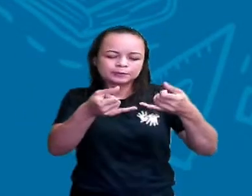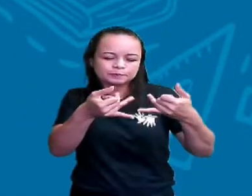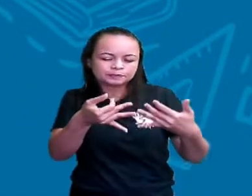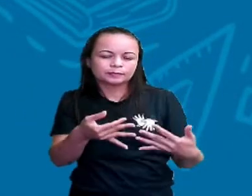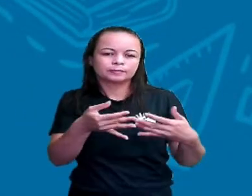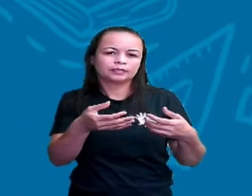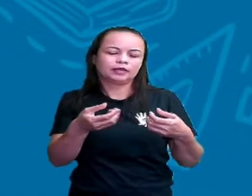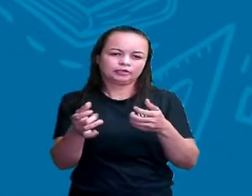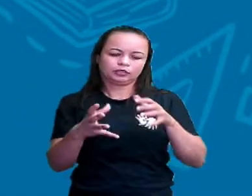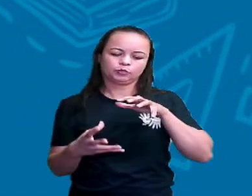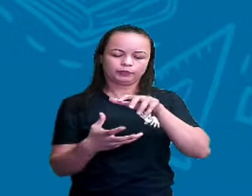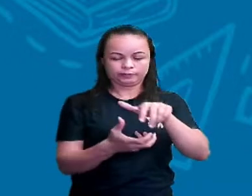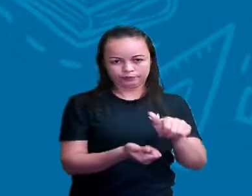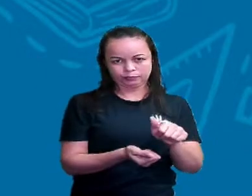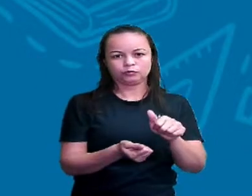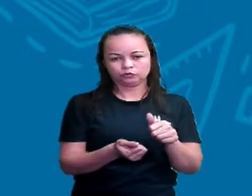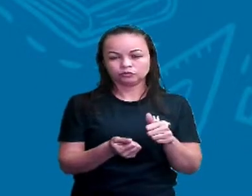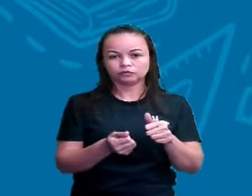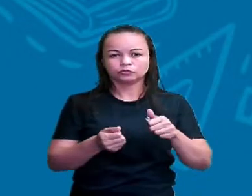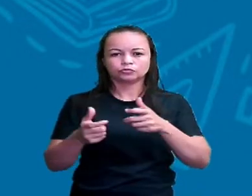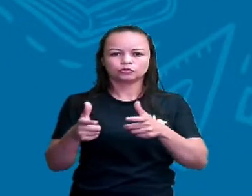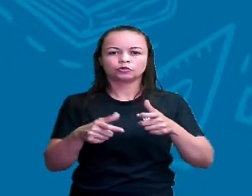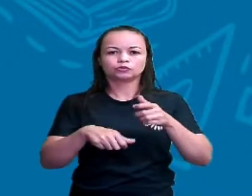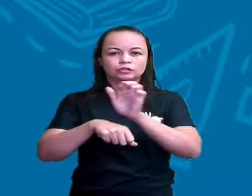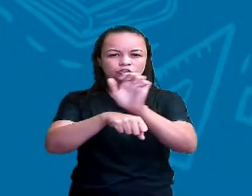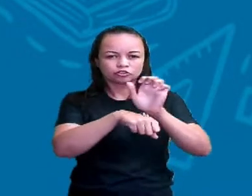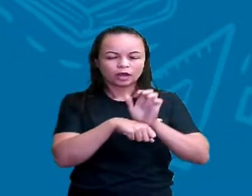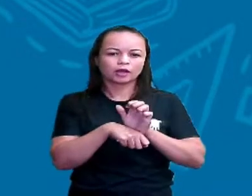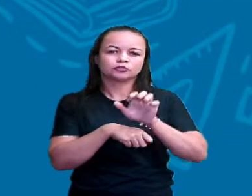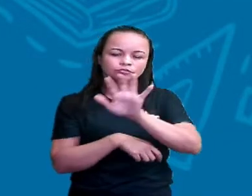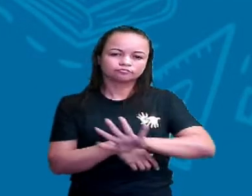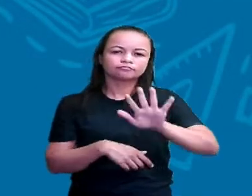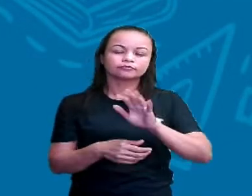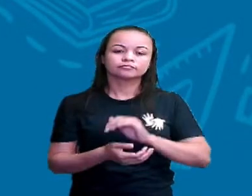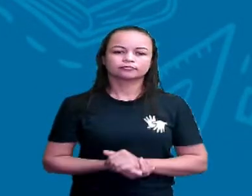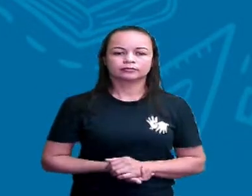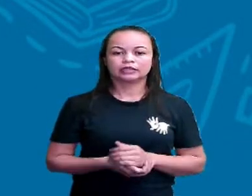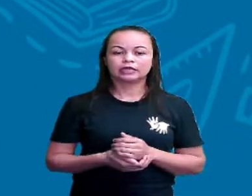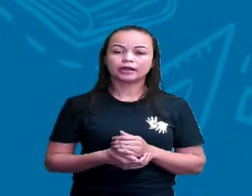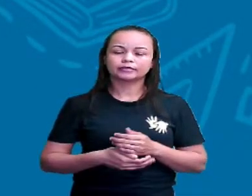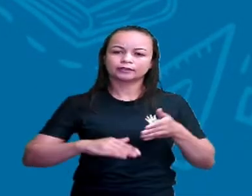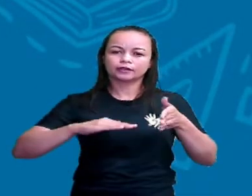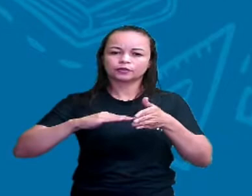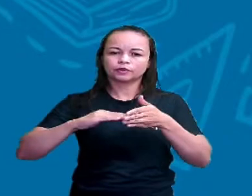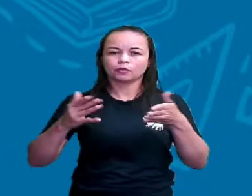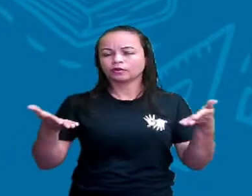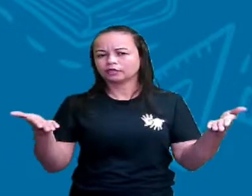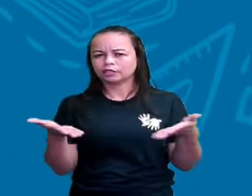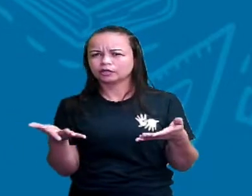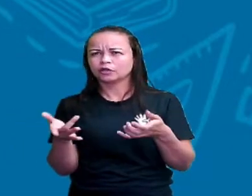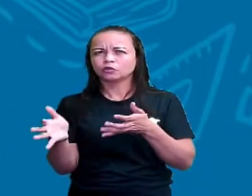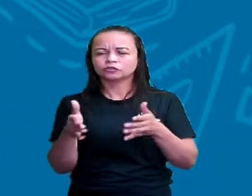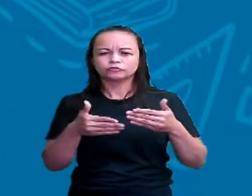também no mundo, né, nos outros estados e nações. E a idade contemporânea, que é a que a gente já